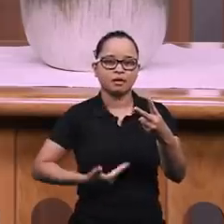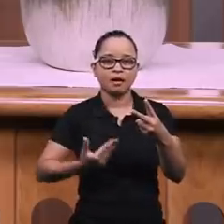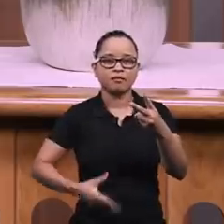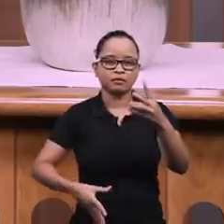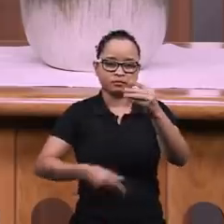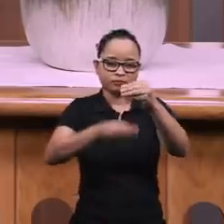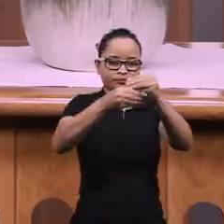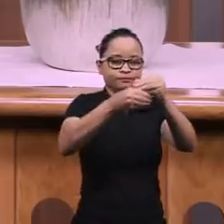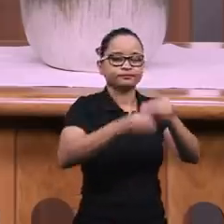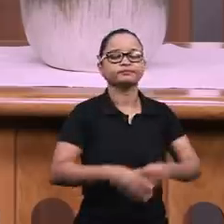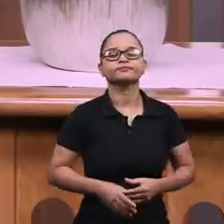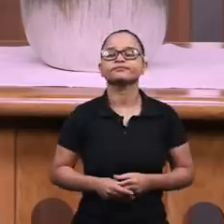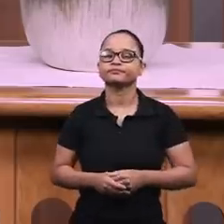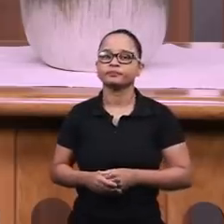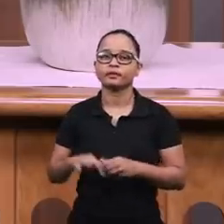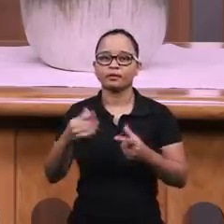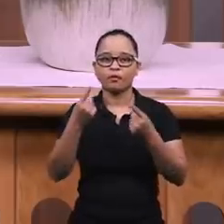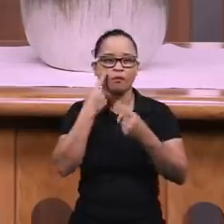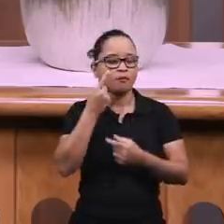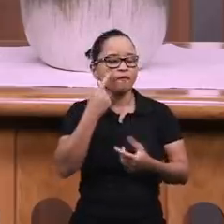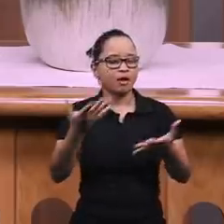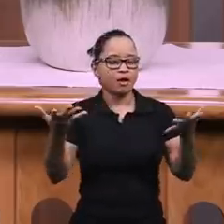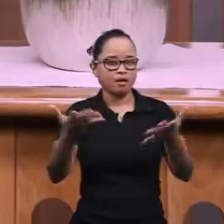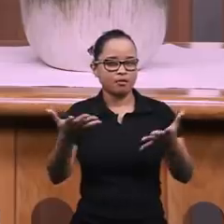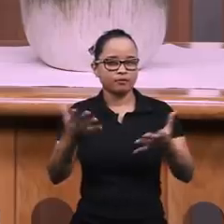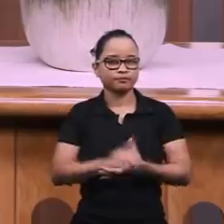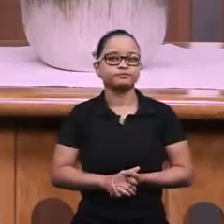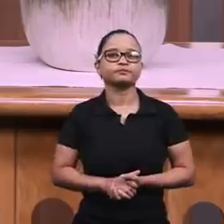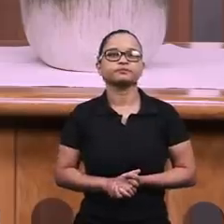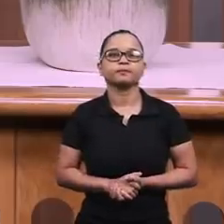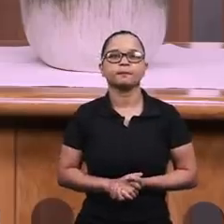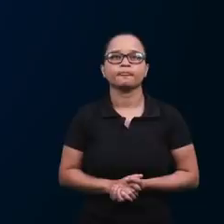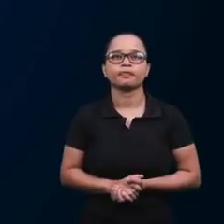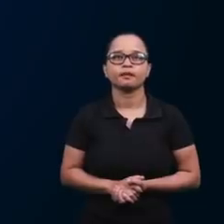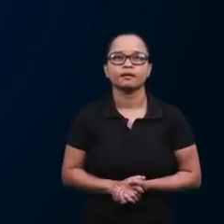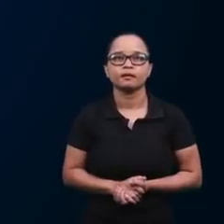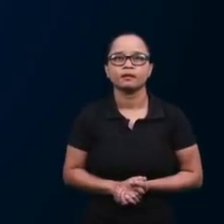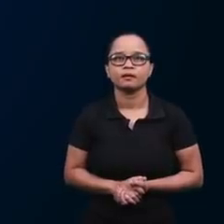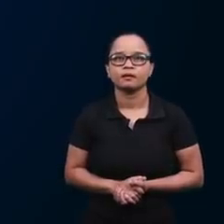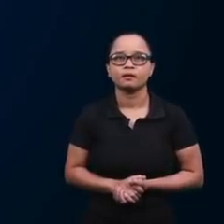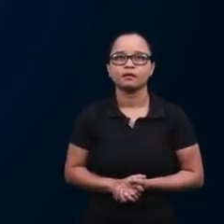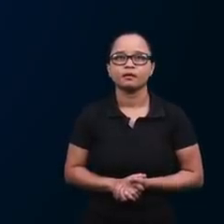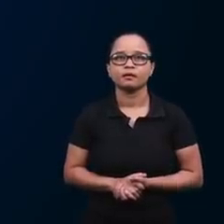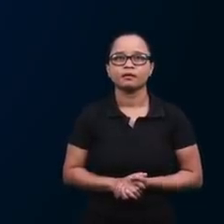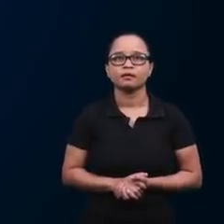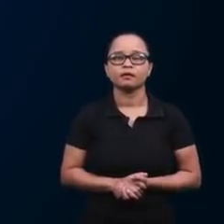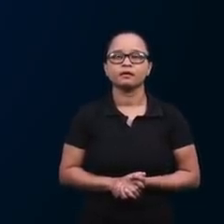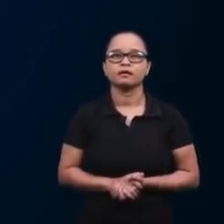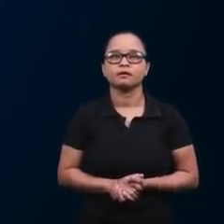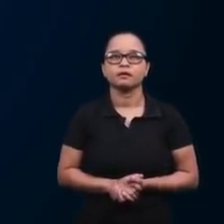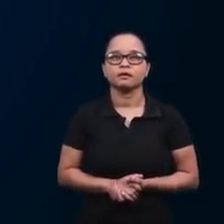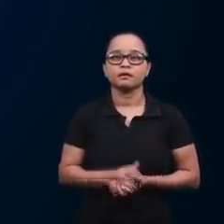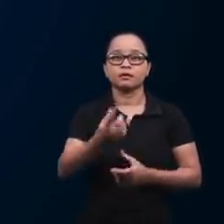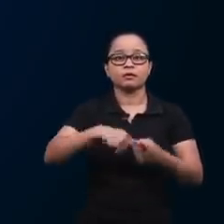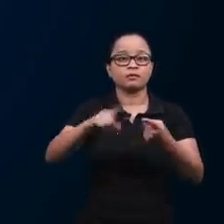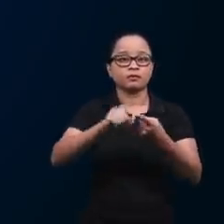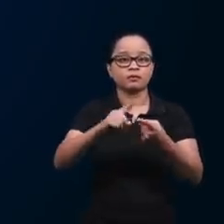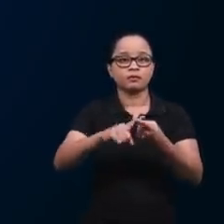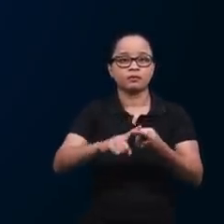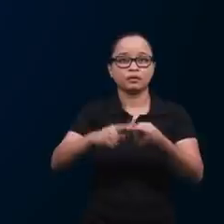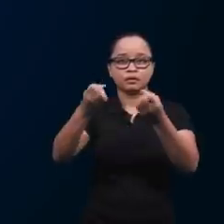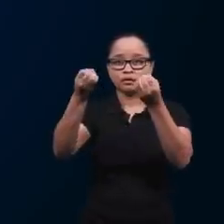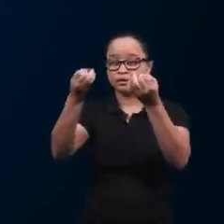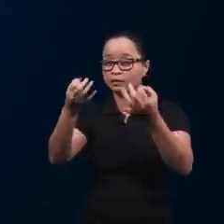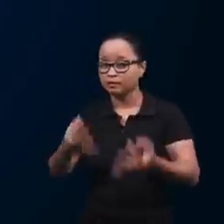participação dessas duas irmãs Vamos então assistir a em situações publicação afirmação no que